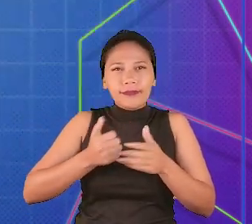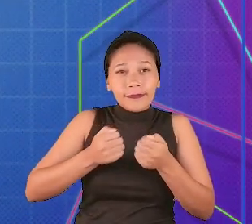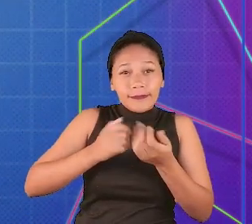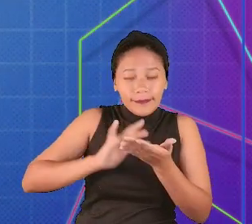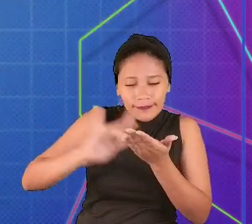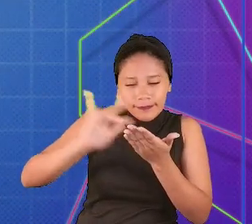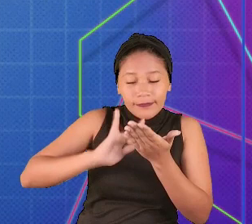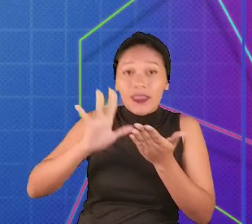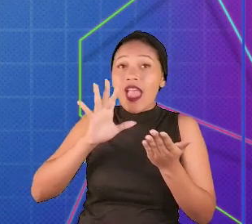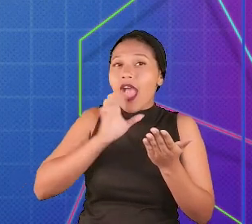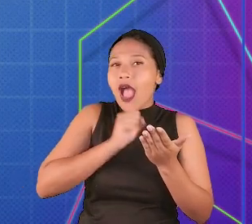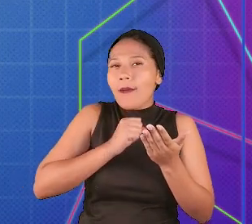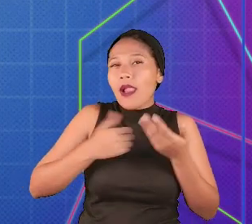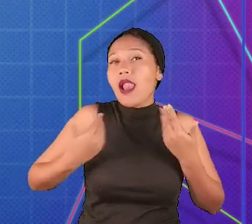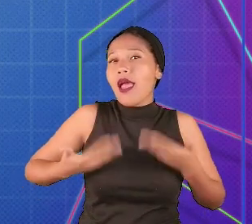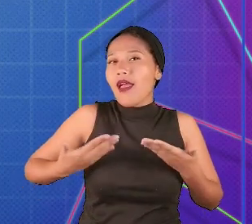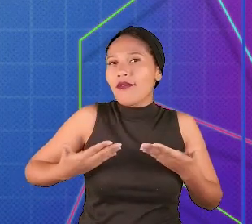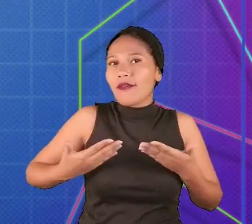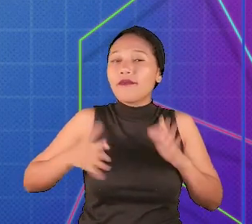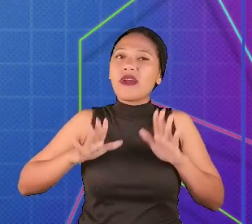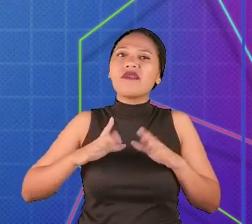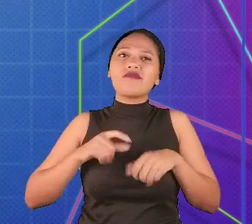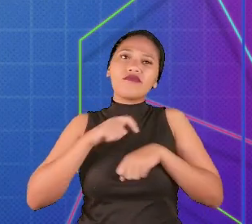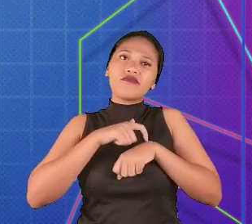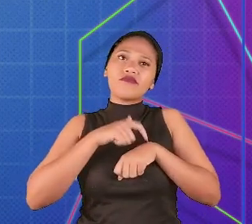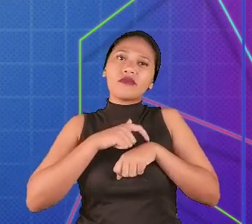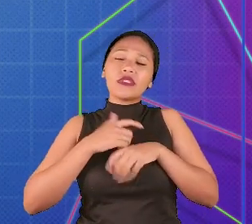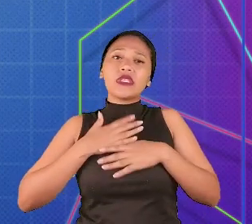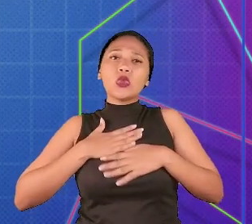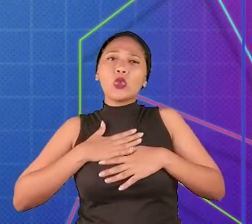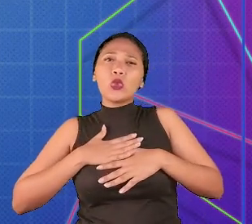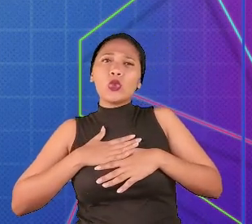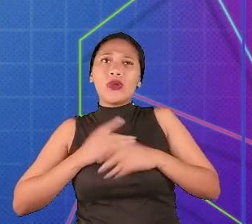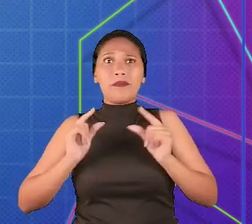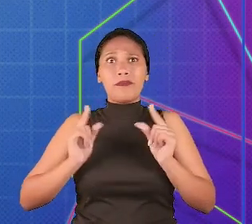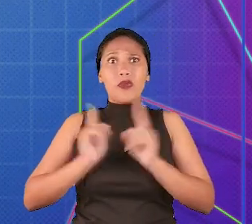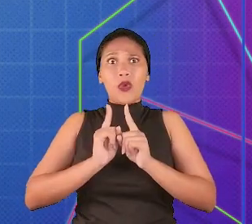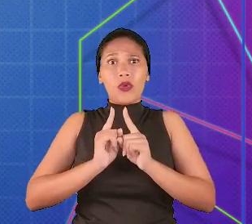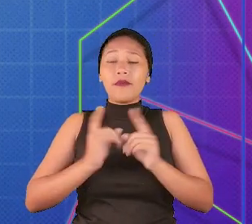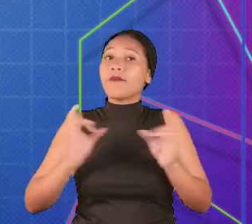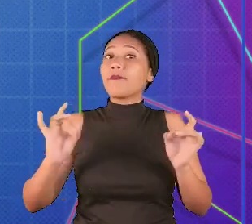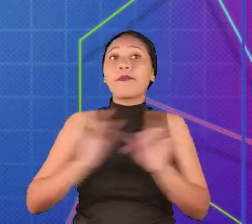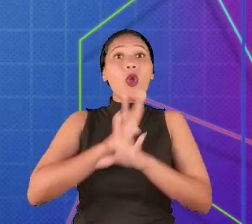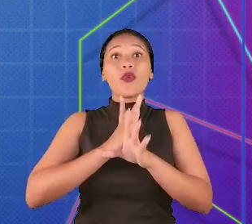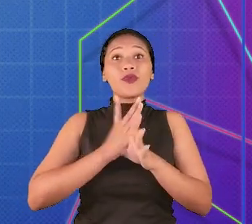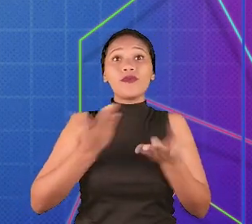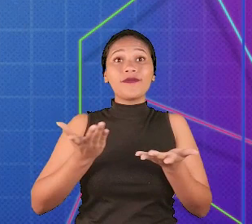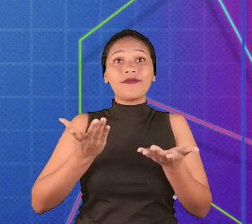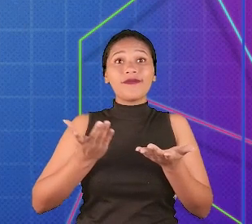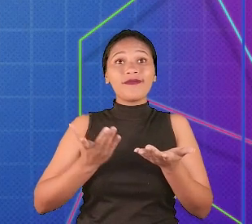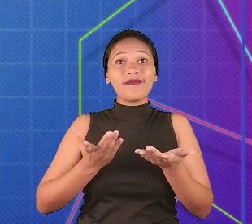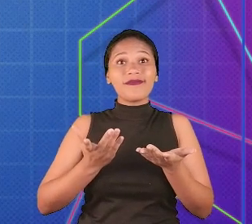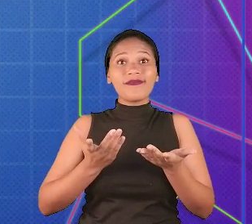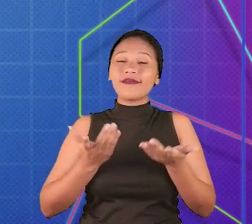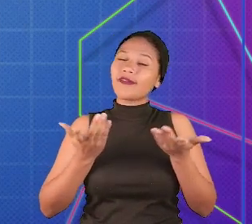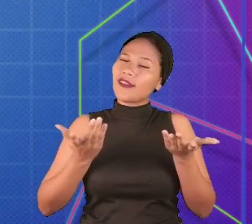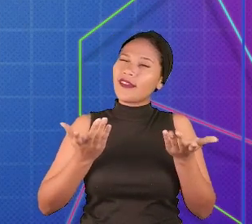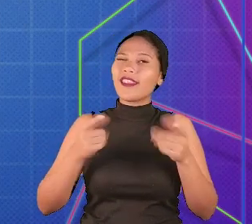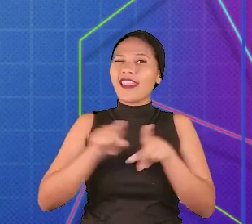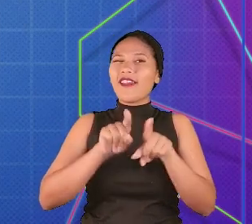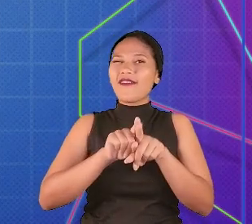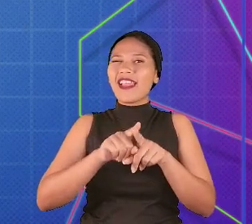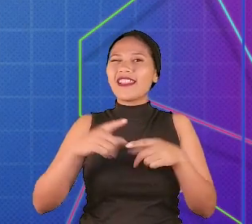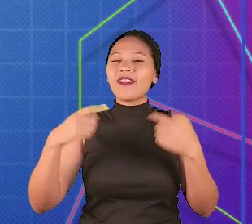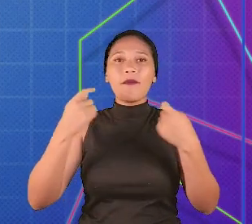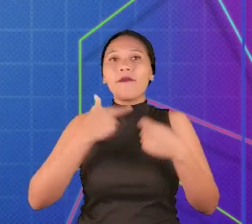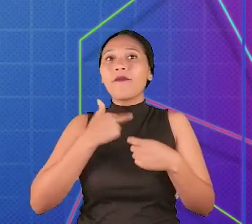no celular, entretenimento rápido e leve nas poucas horas de descanso que tem. Pronto. Tá vendo como é bem exato? Aliás,